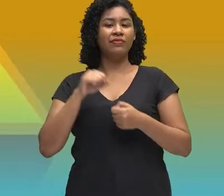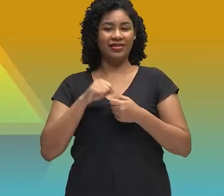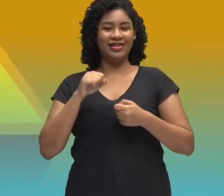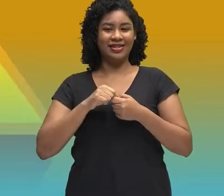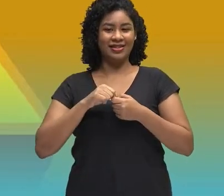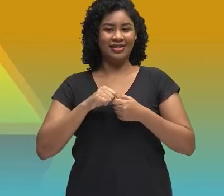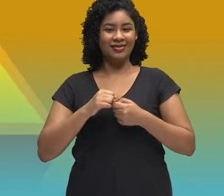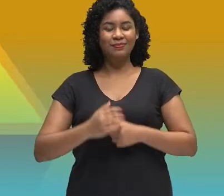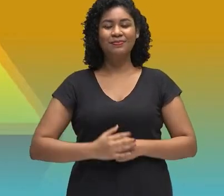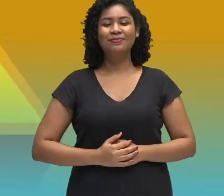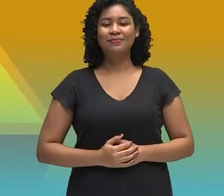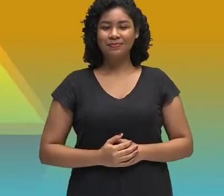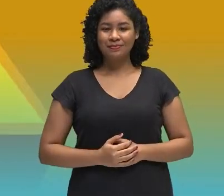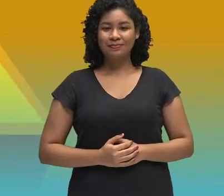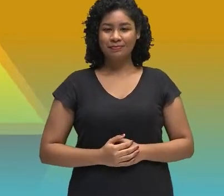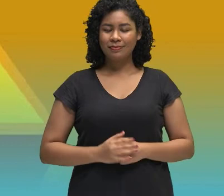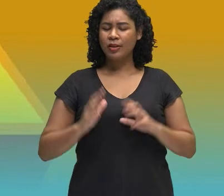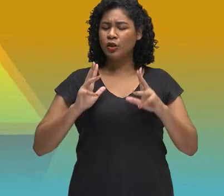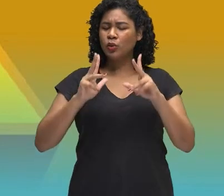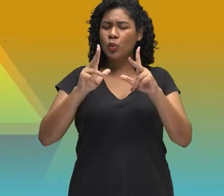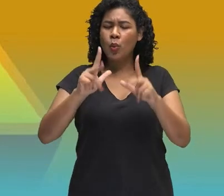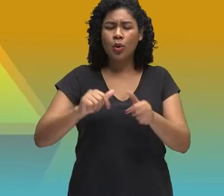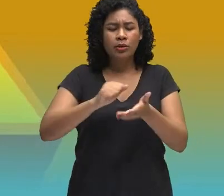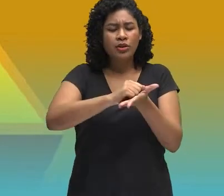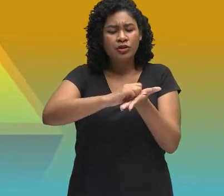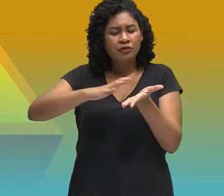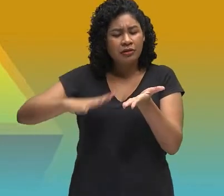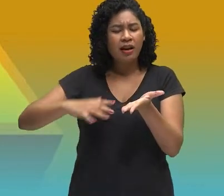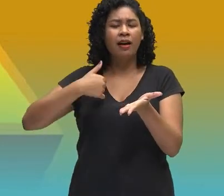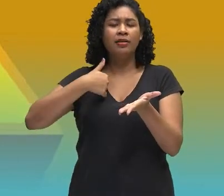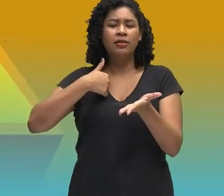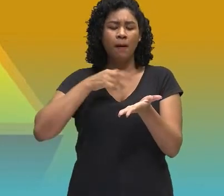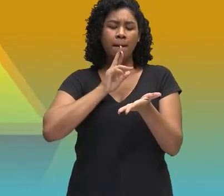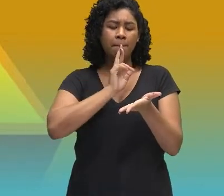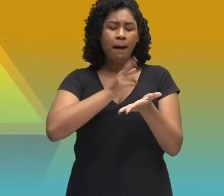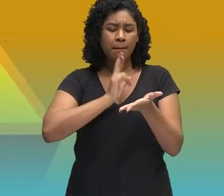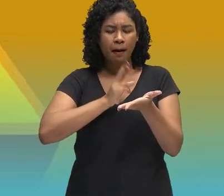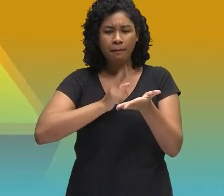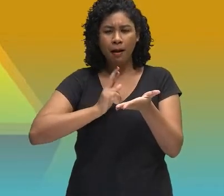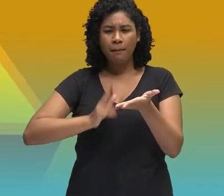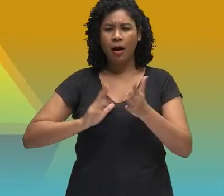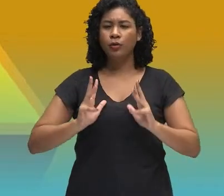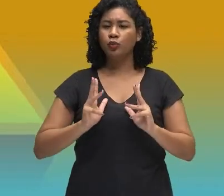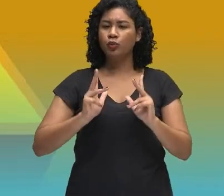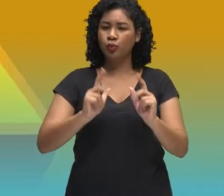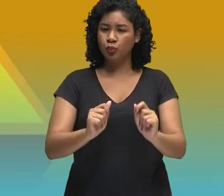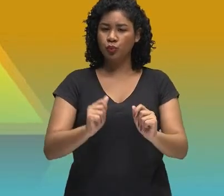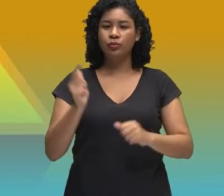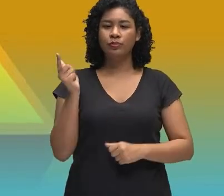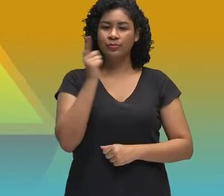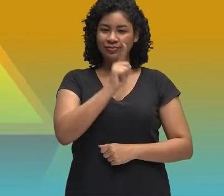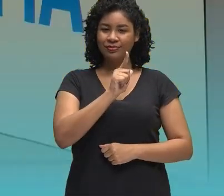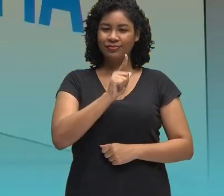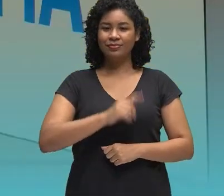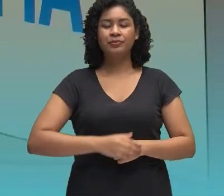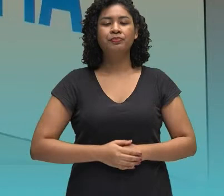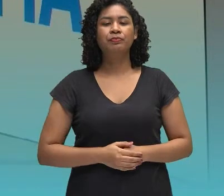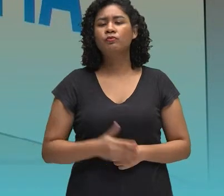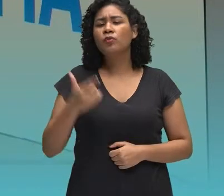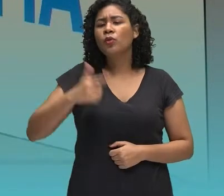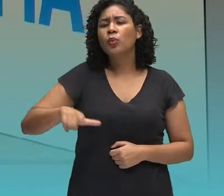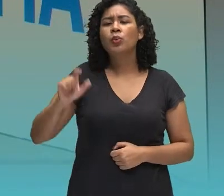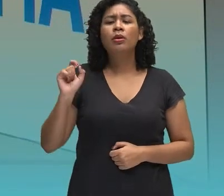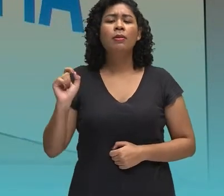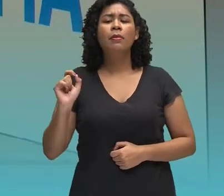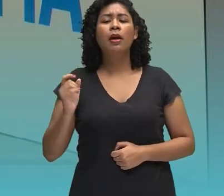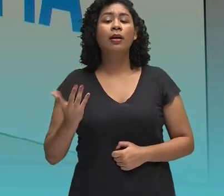fiz toda a minha tarefa de casa. All my homework. O que mais que nós vimos aí sobre a Potira? Vamos dar uma